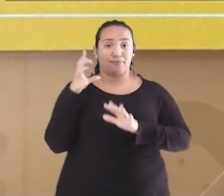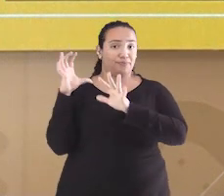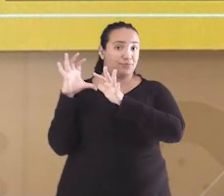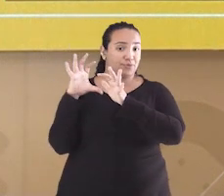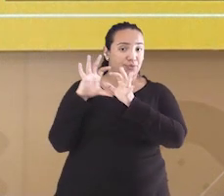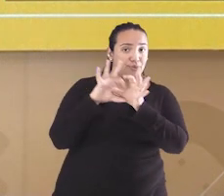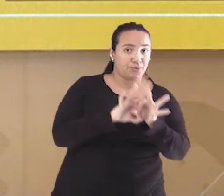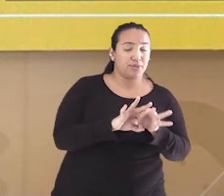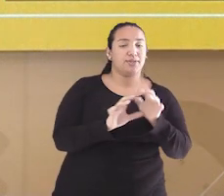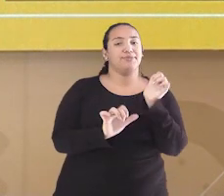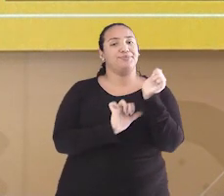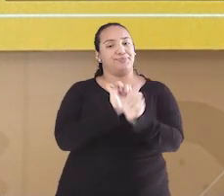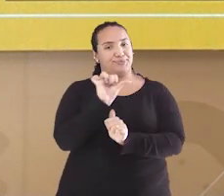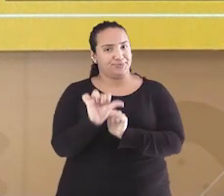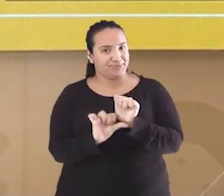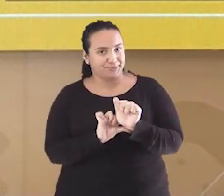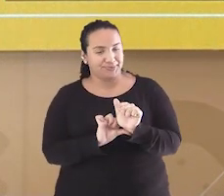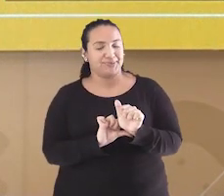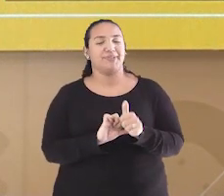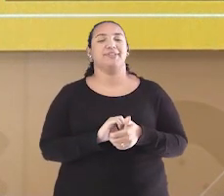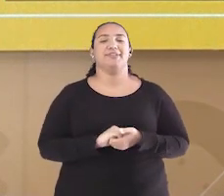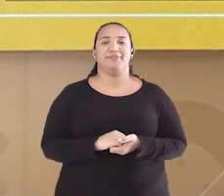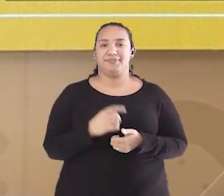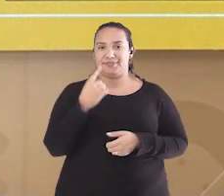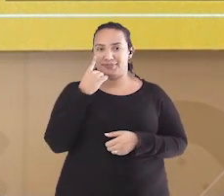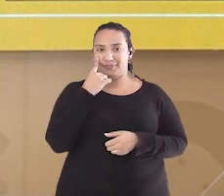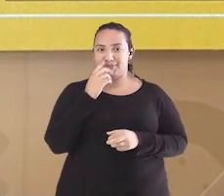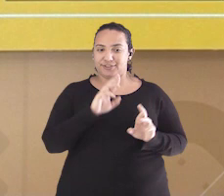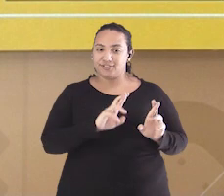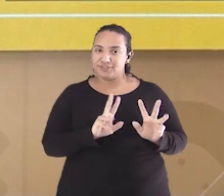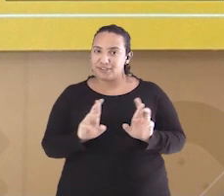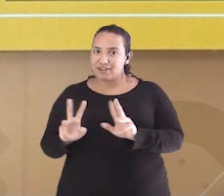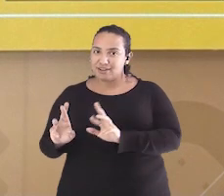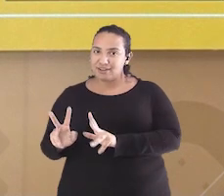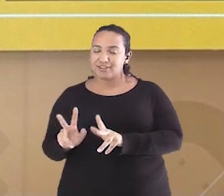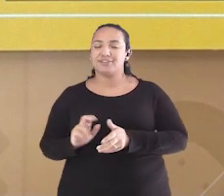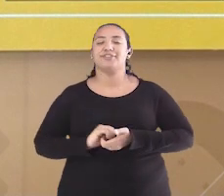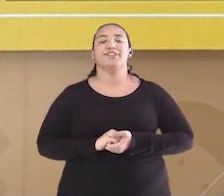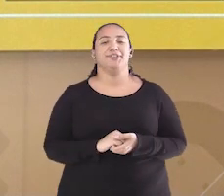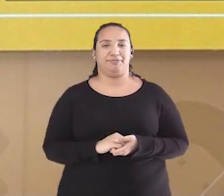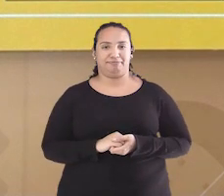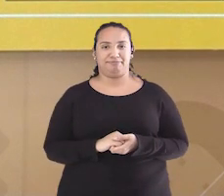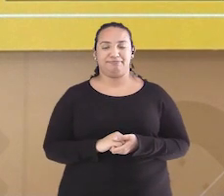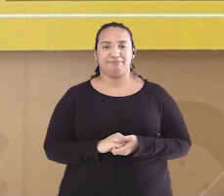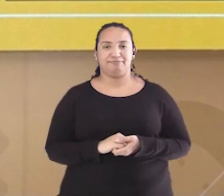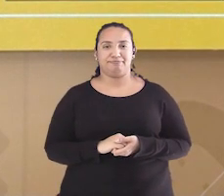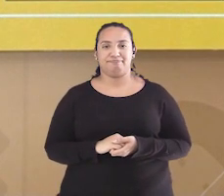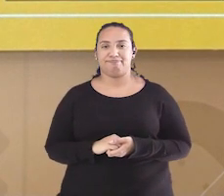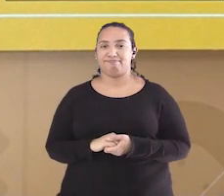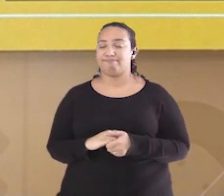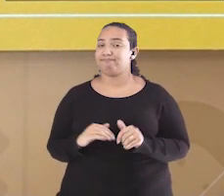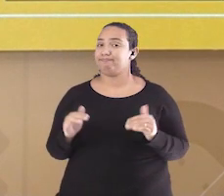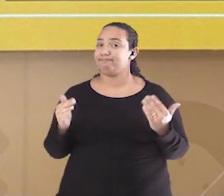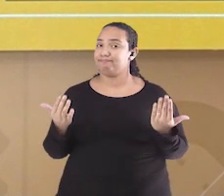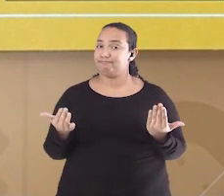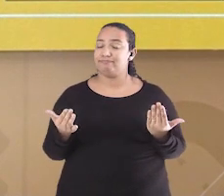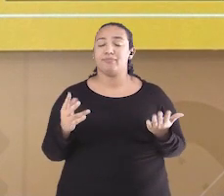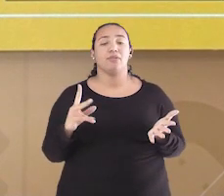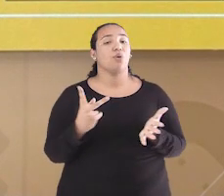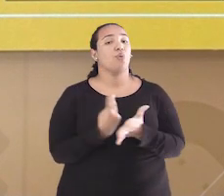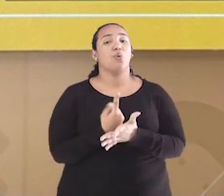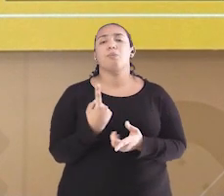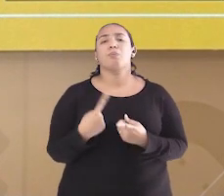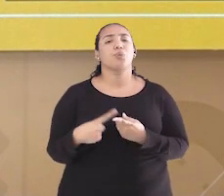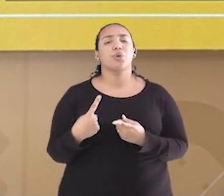o contexto, diferente. São 3 contextos muito diferentes. Pois é,